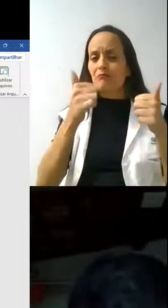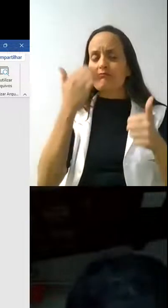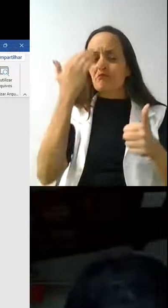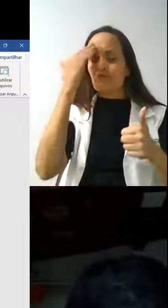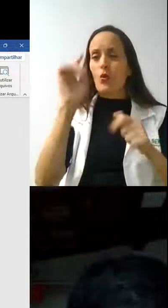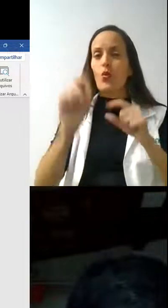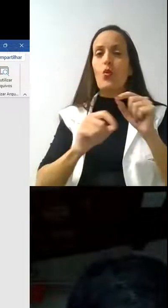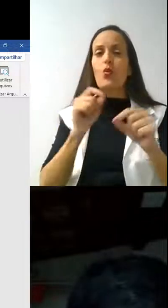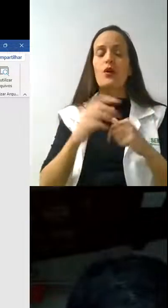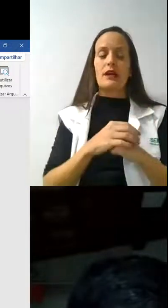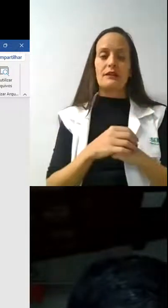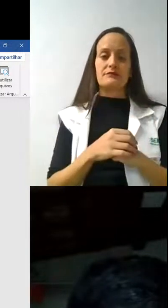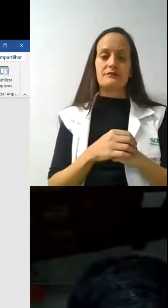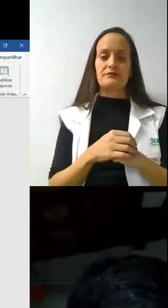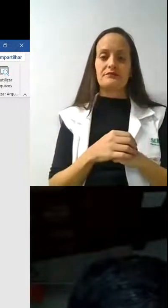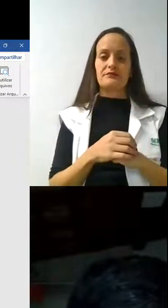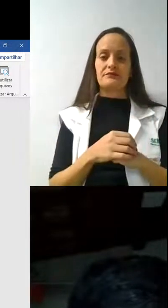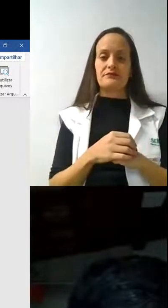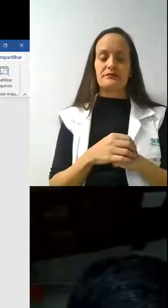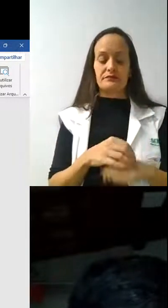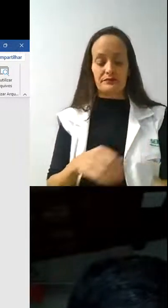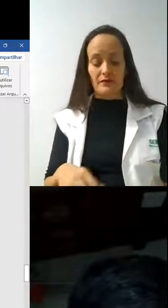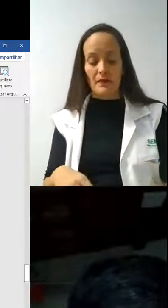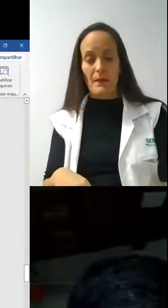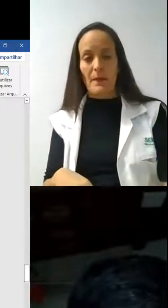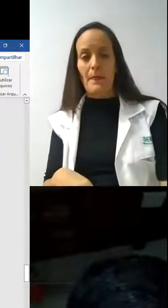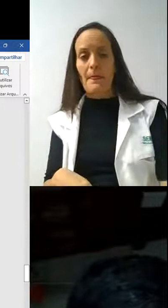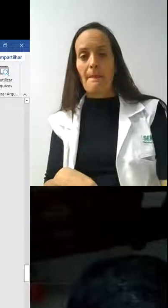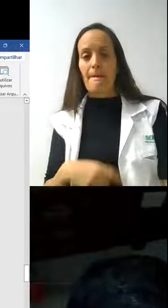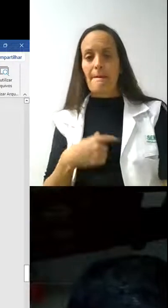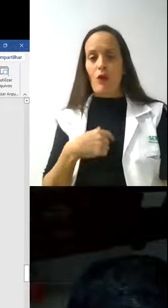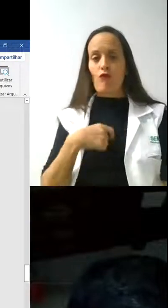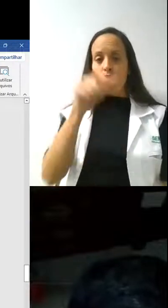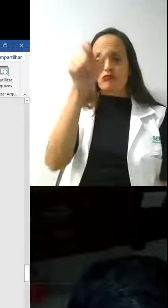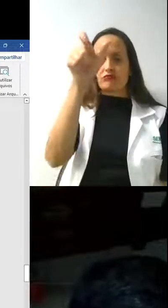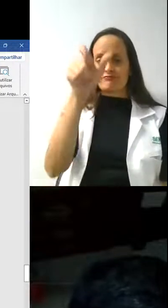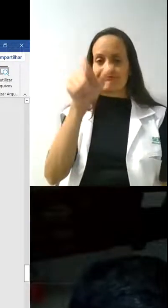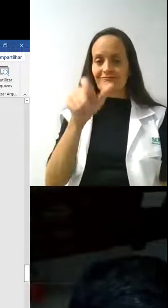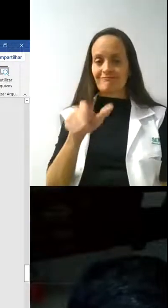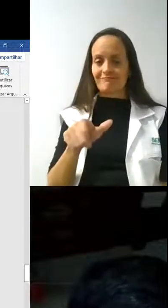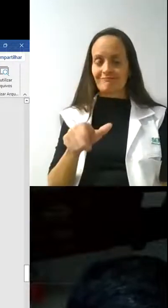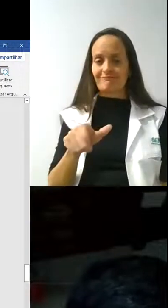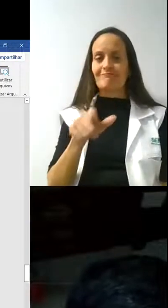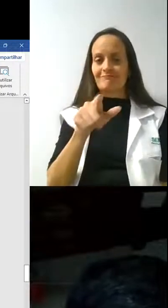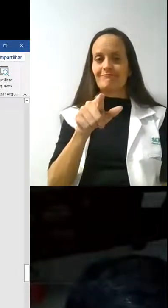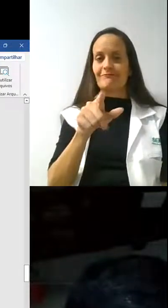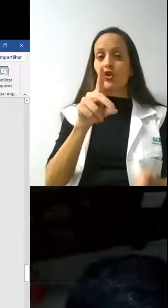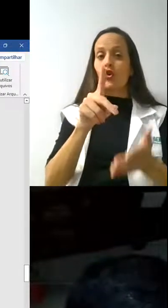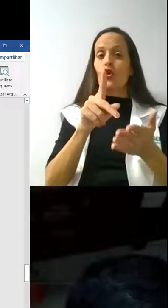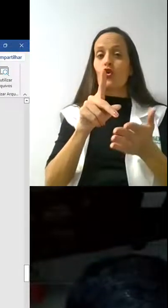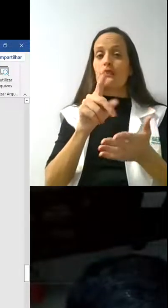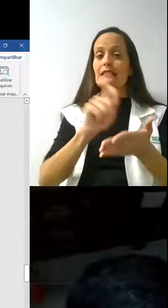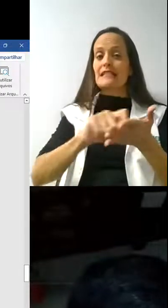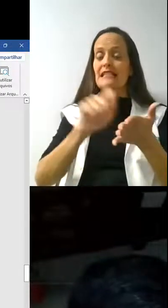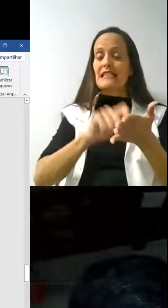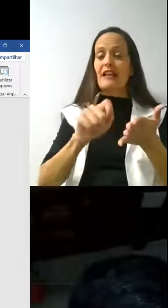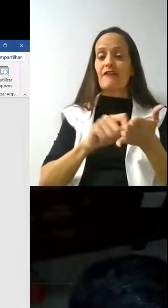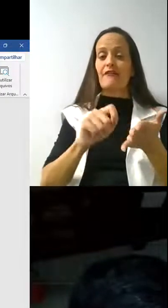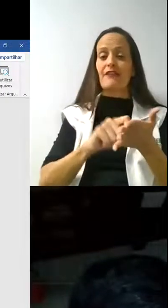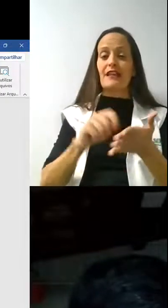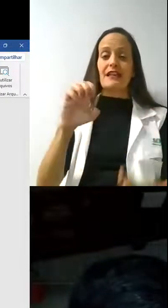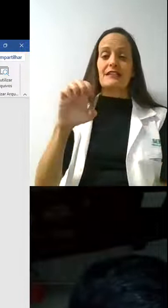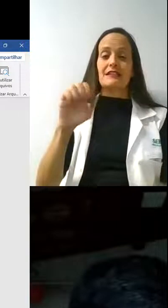Eu vou inserir aqui, ó, uma coluna para poder colocar aqui a escala real, né? Vou colocar aqui uma